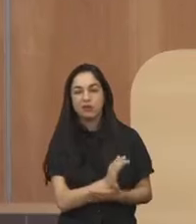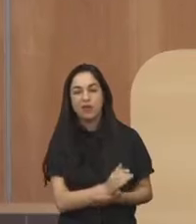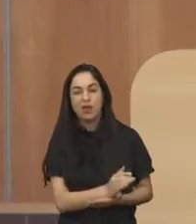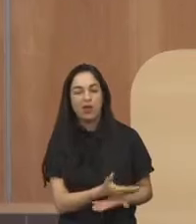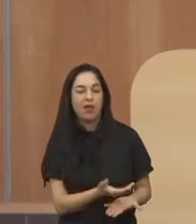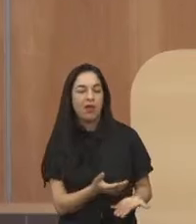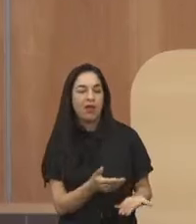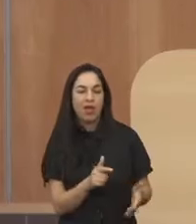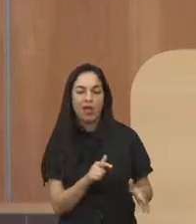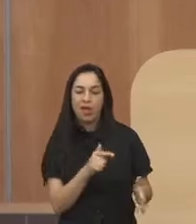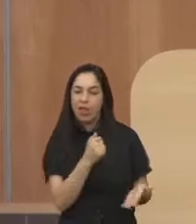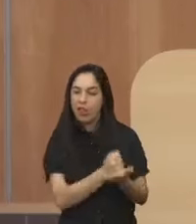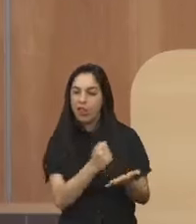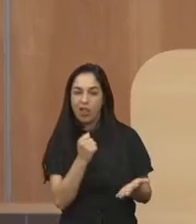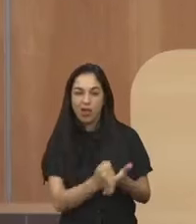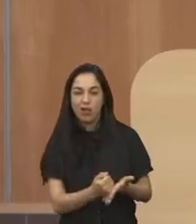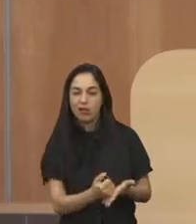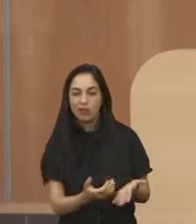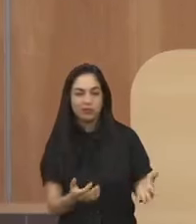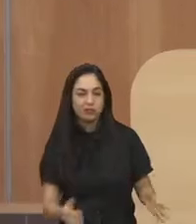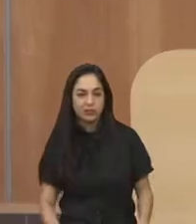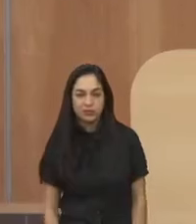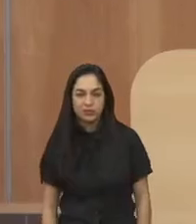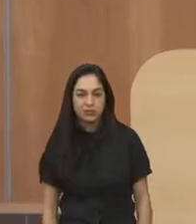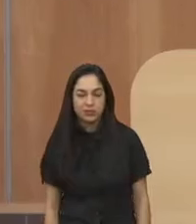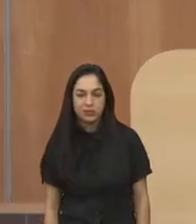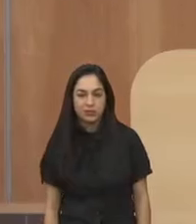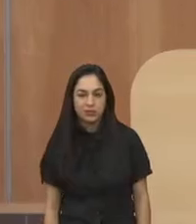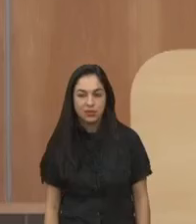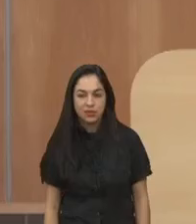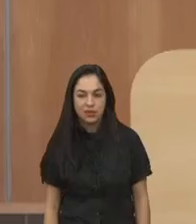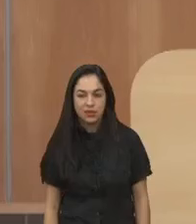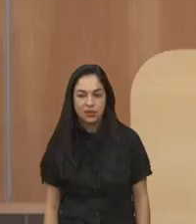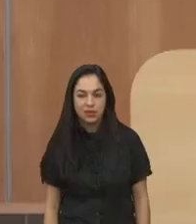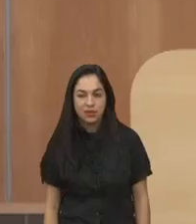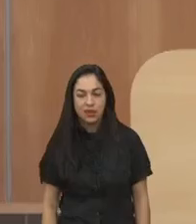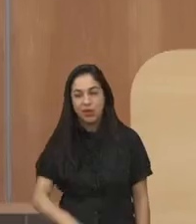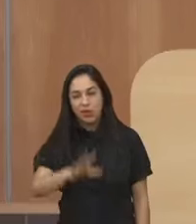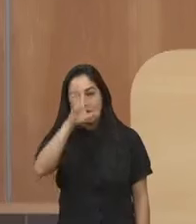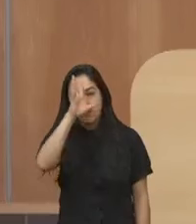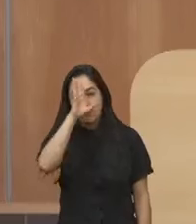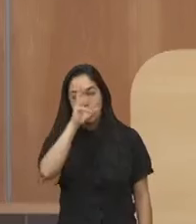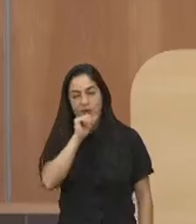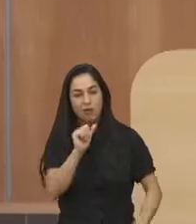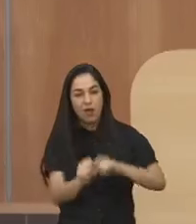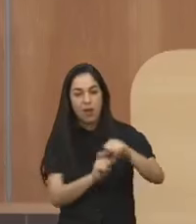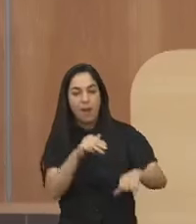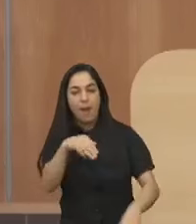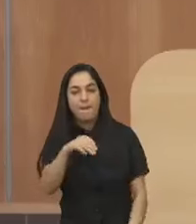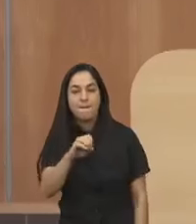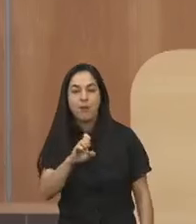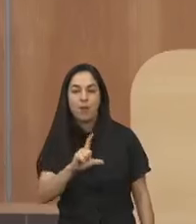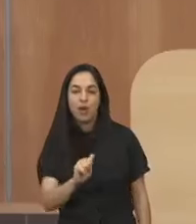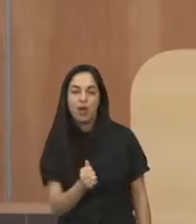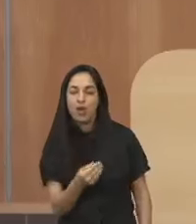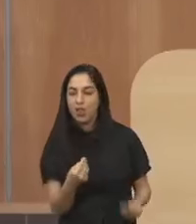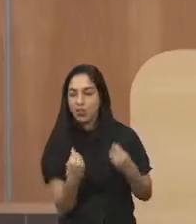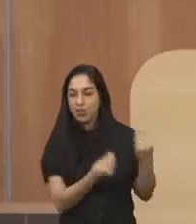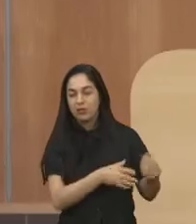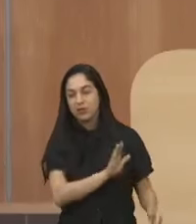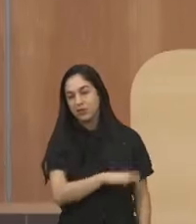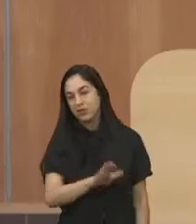está substituindo o frango por moela na merenda das crianças. Tem denúncia aqui para o meu gabinete